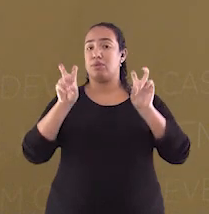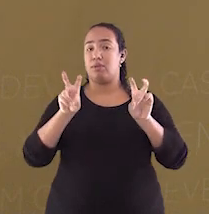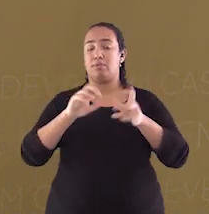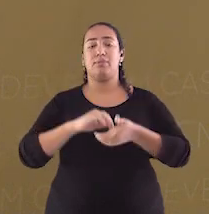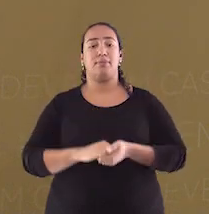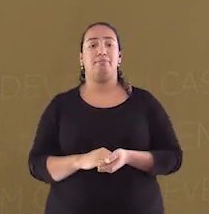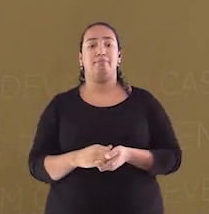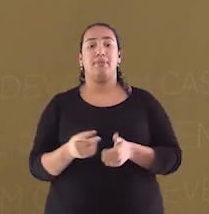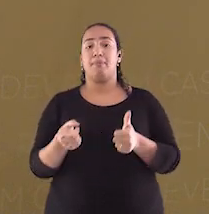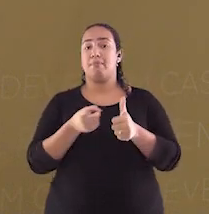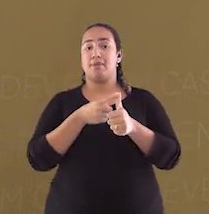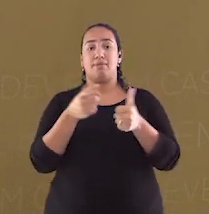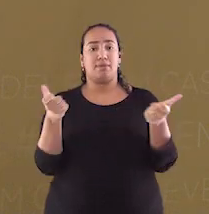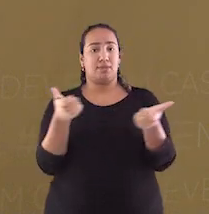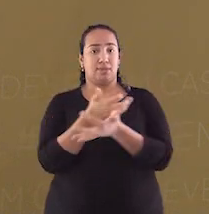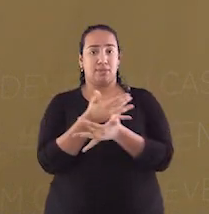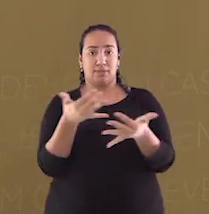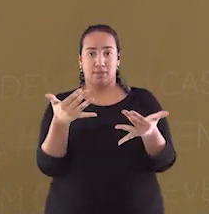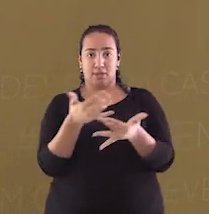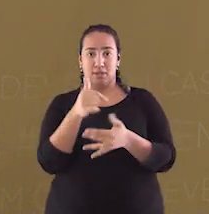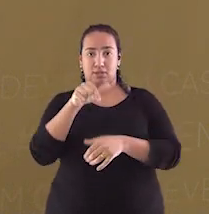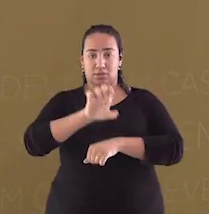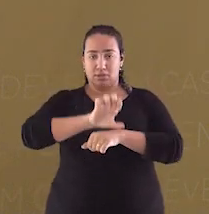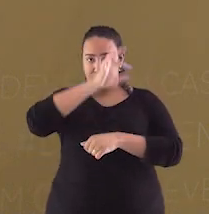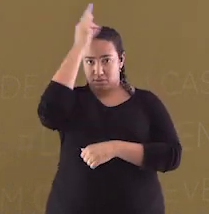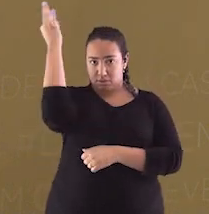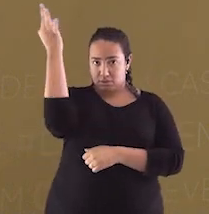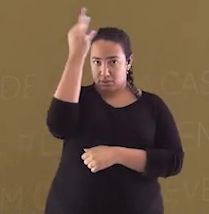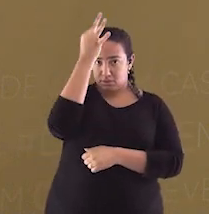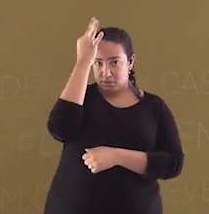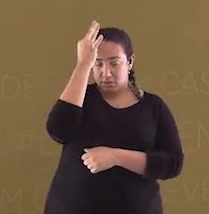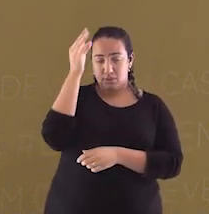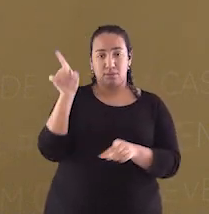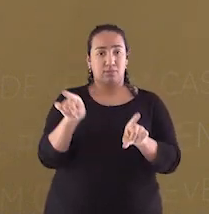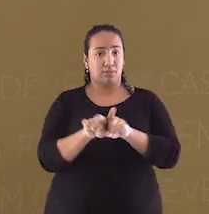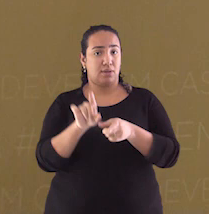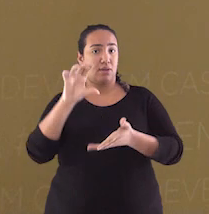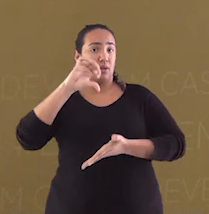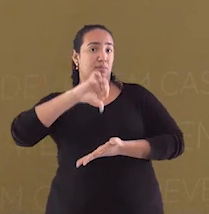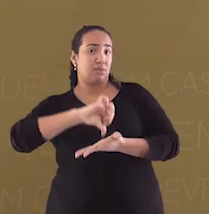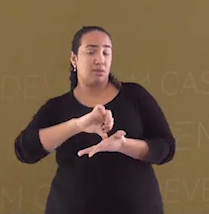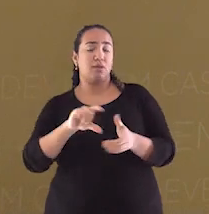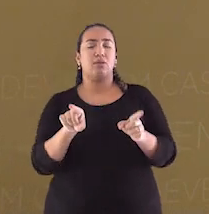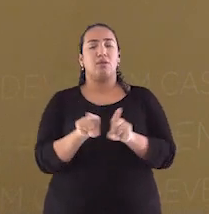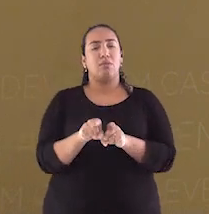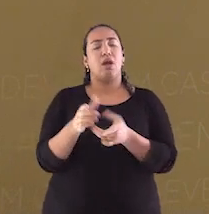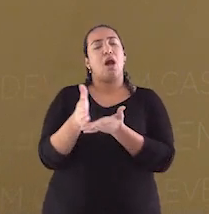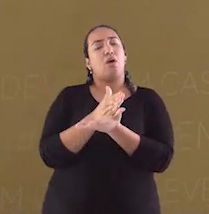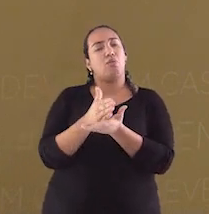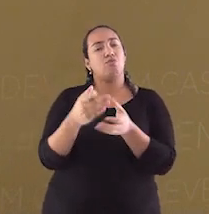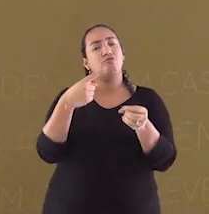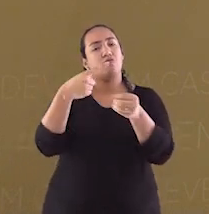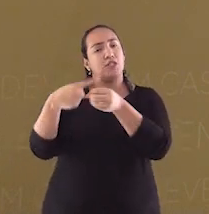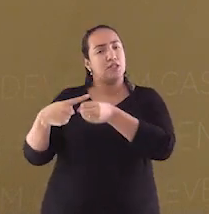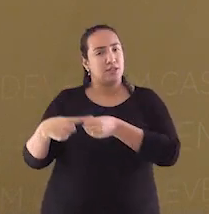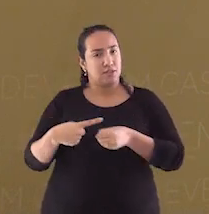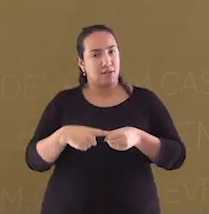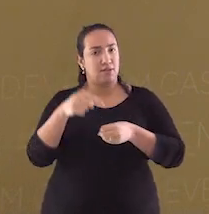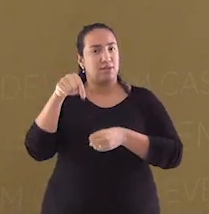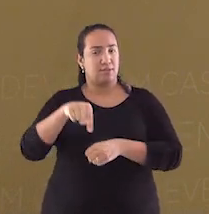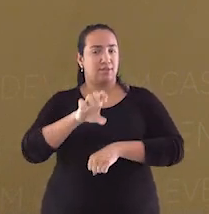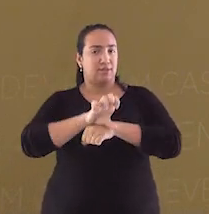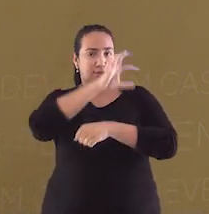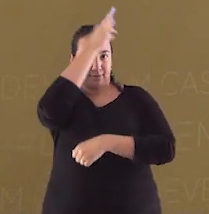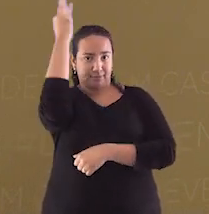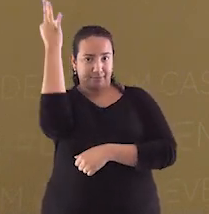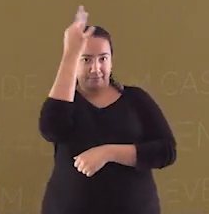primeira cidade do Espírito Santo, sobre a nossa capital e alguns municípios do nosso estado. Agora que